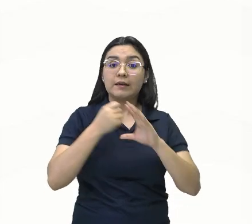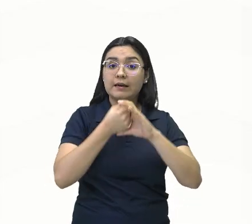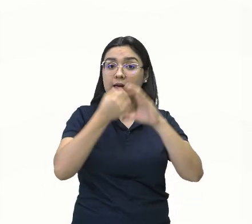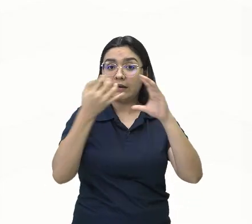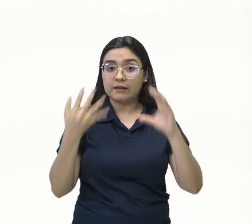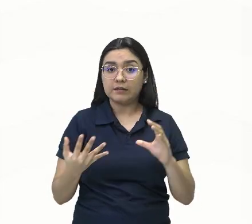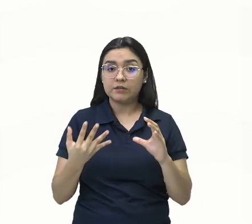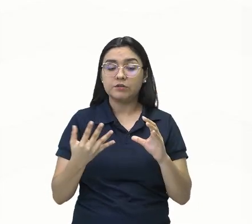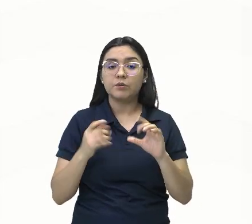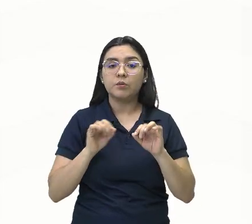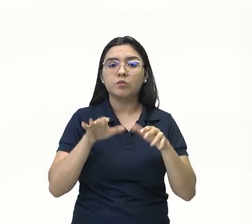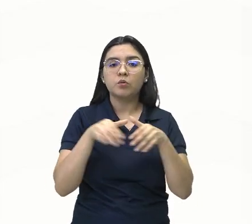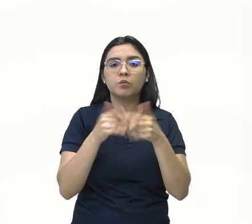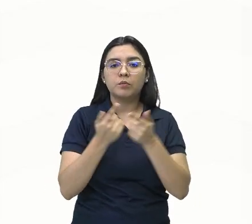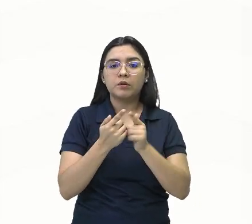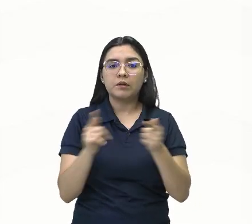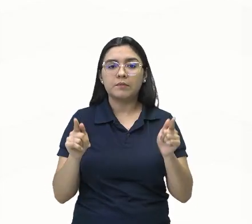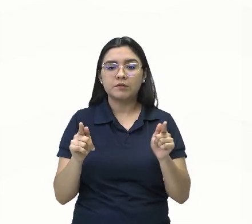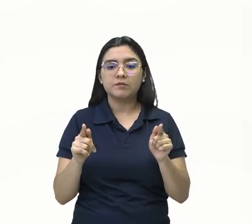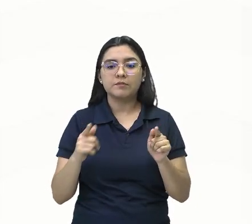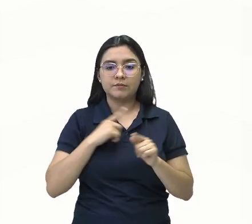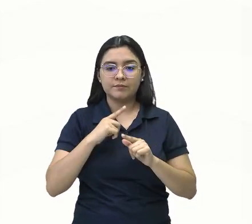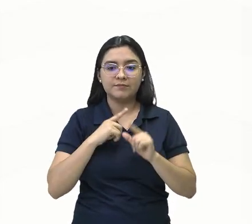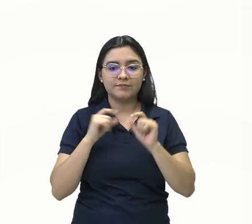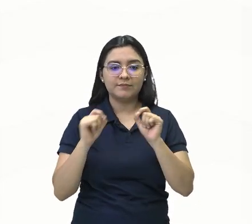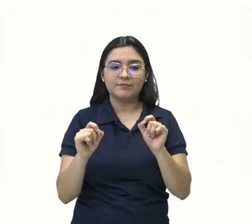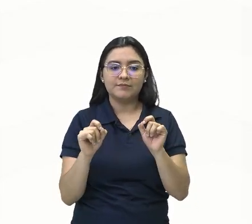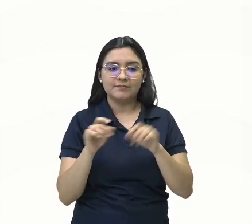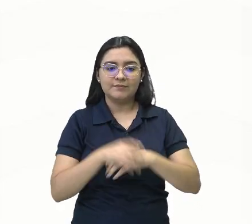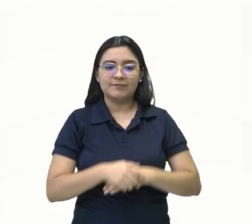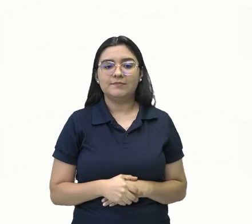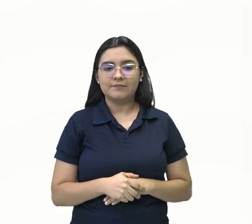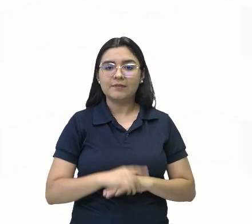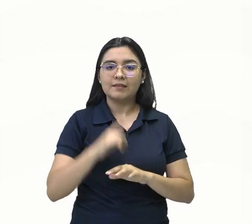gramatical, eles têm classificações, tá?